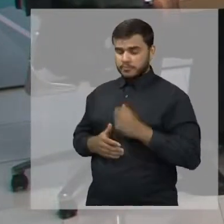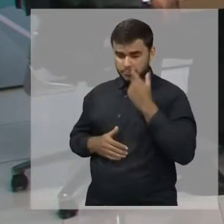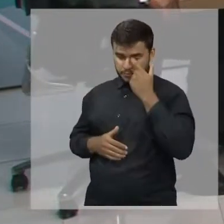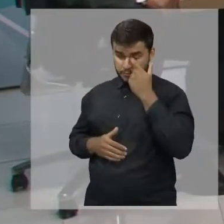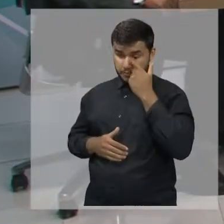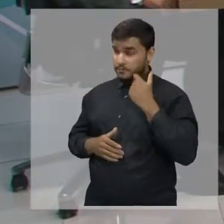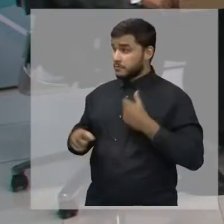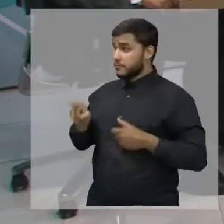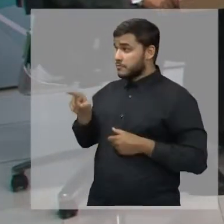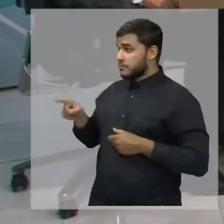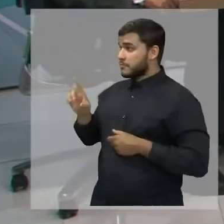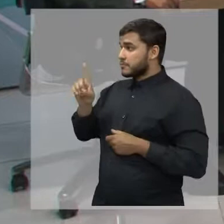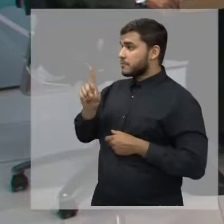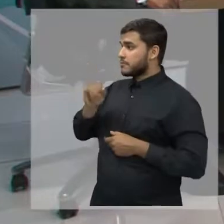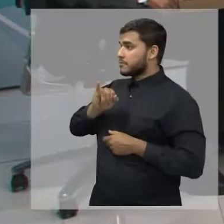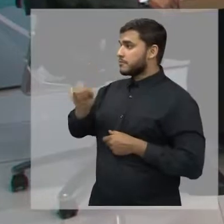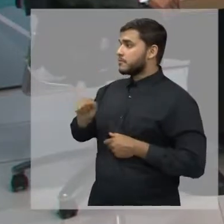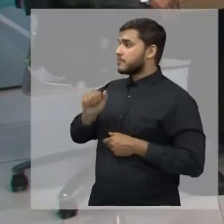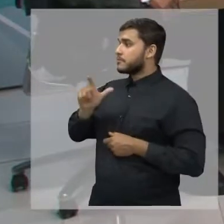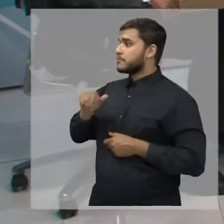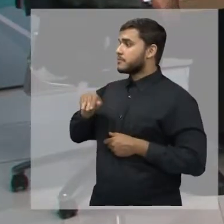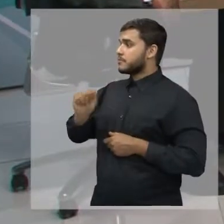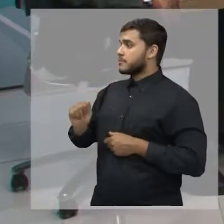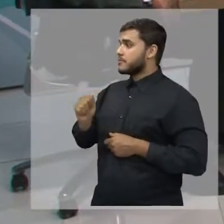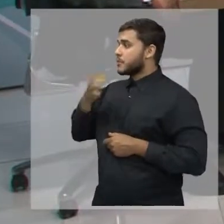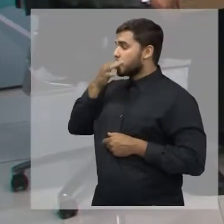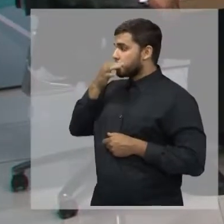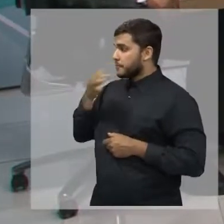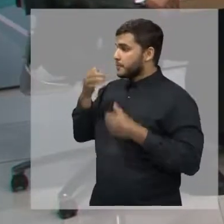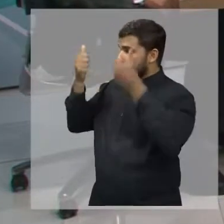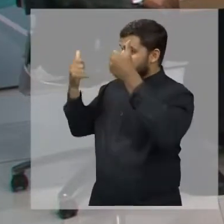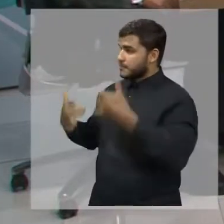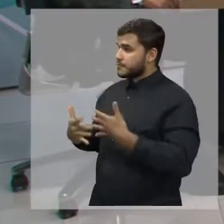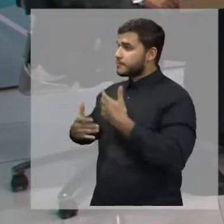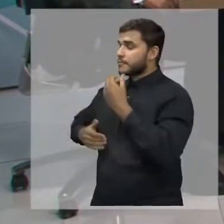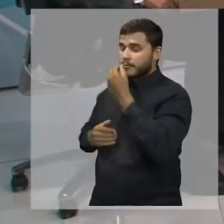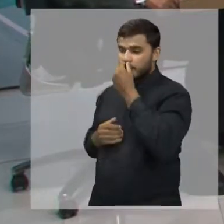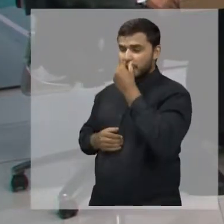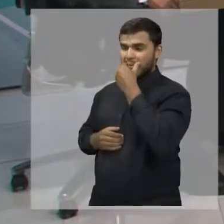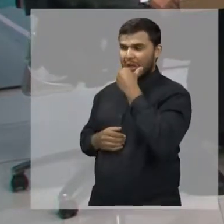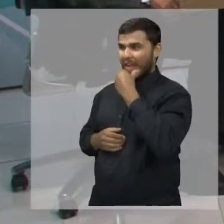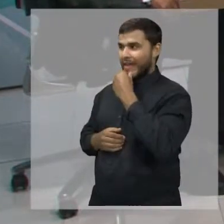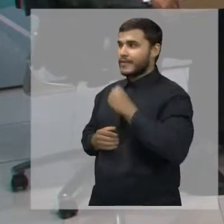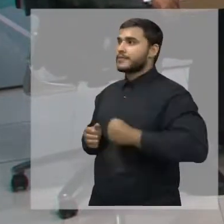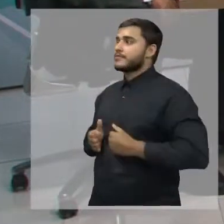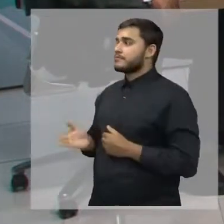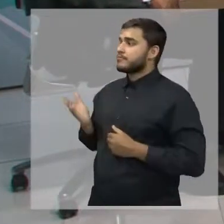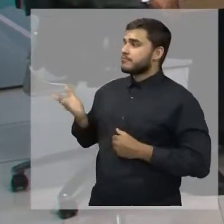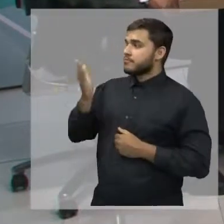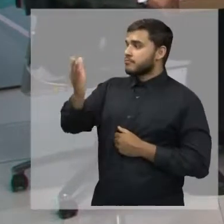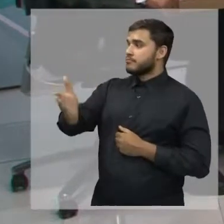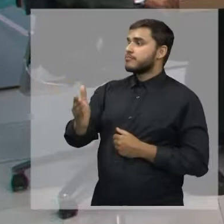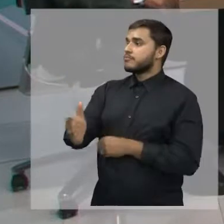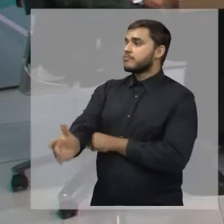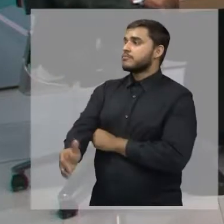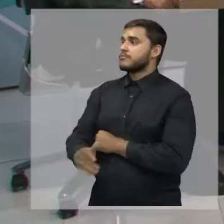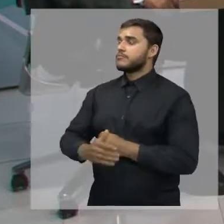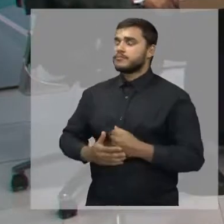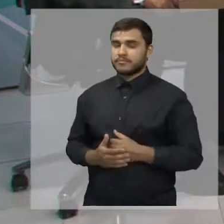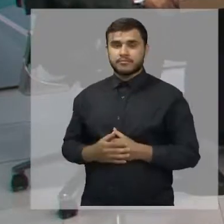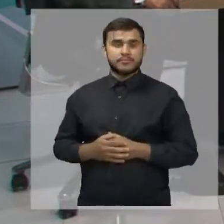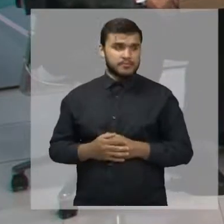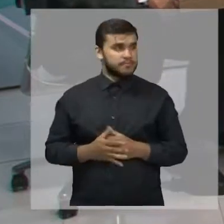voto, portanto, a favor da prisão a partir de segunda Como diz os instância. ministros, o brilhante voto,